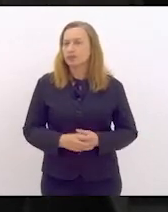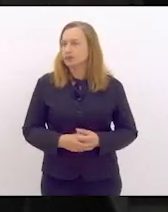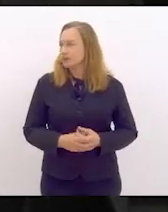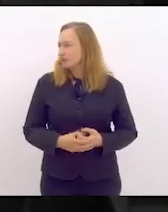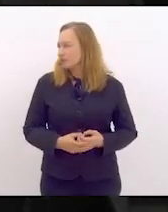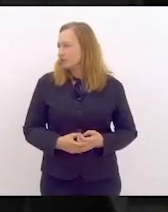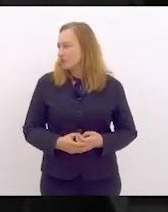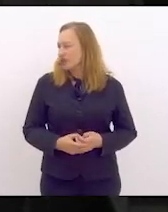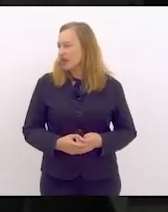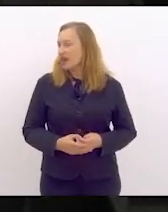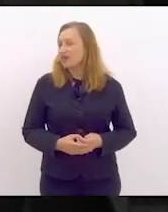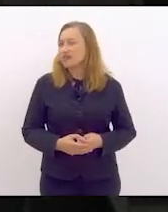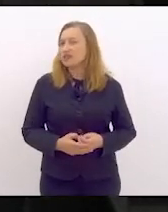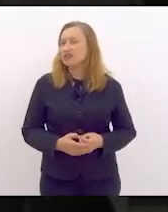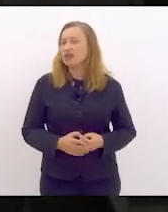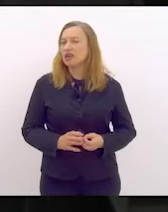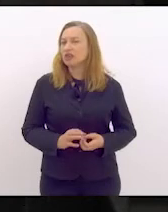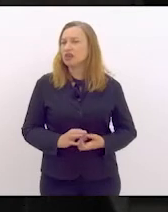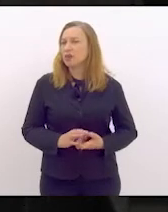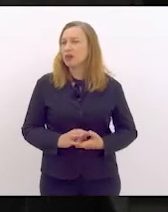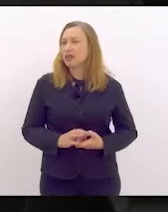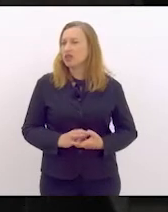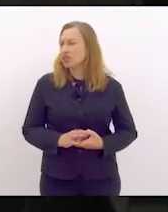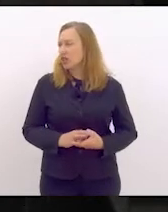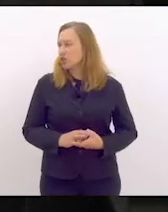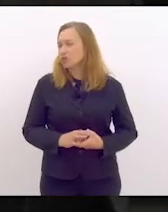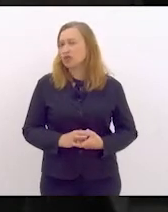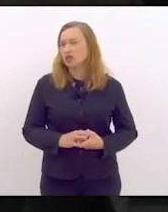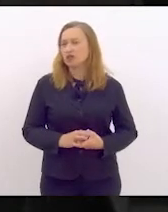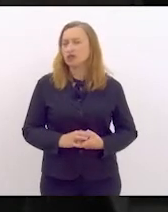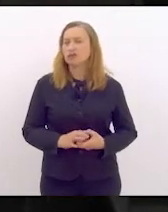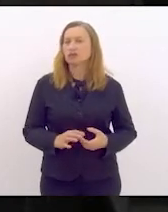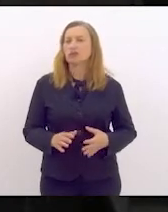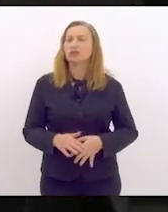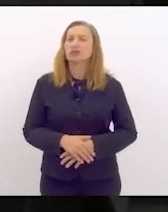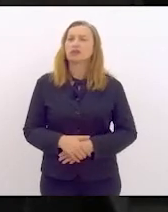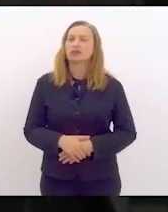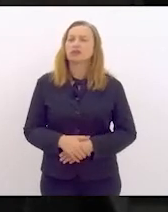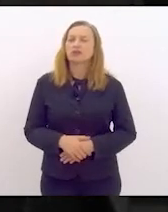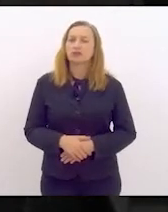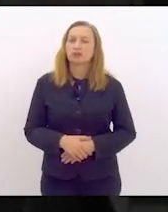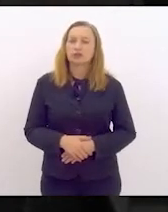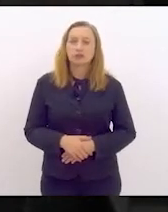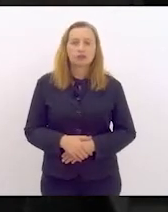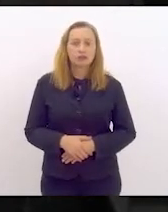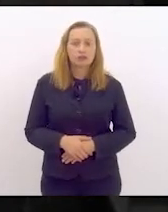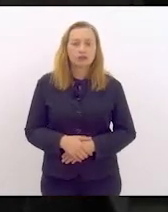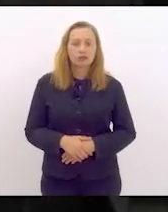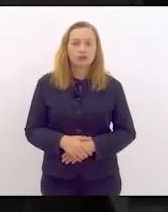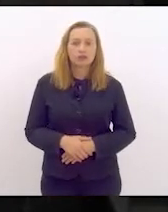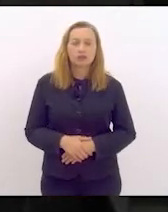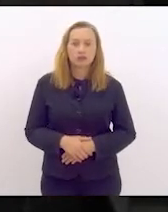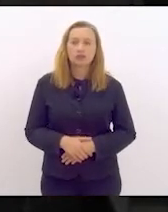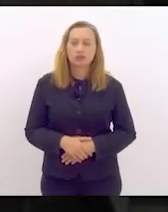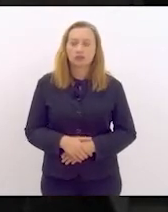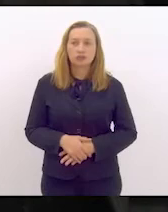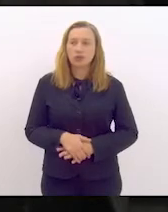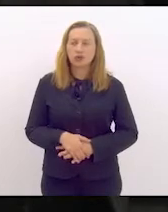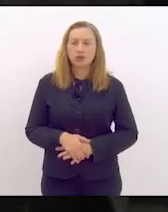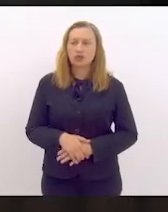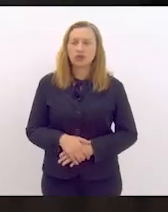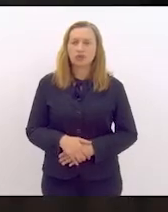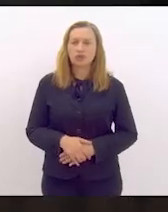de seriedade e de responsabilidade com o cidadão fluminense na área da saúde. Muito obrigado, senhora presidente.